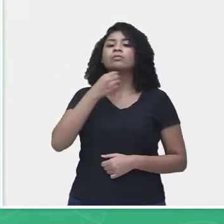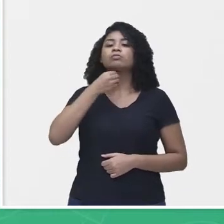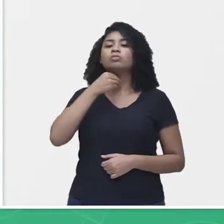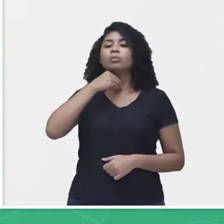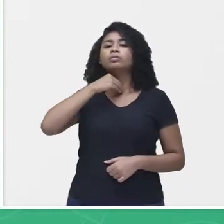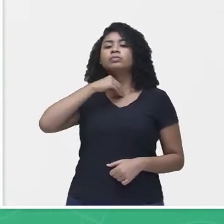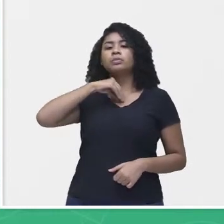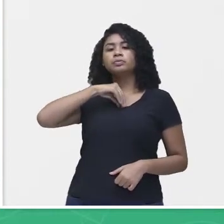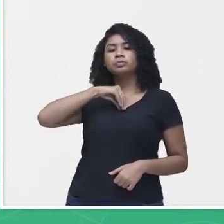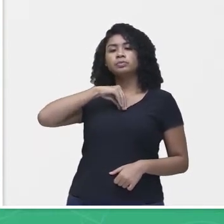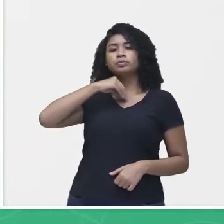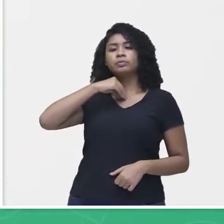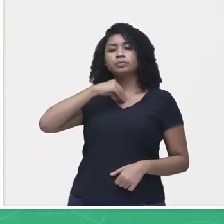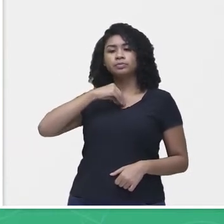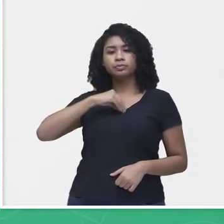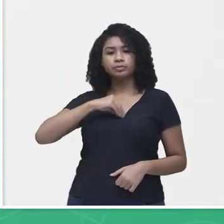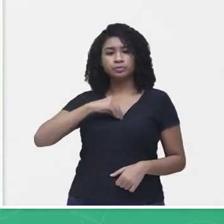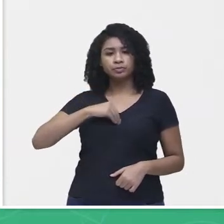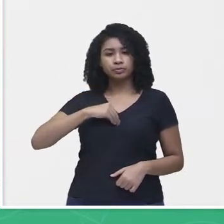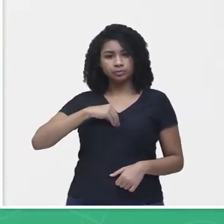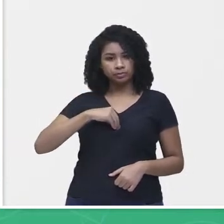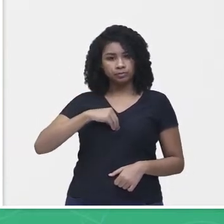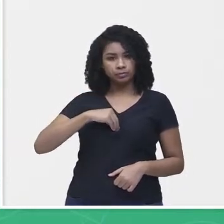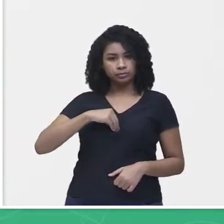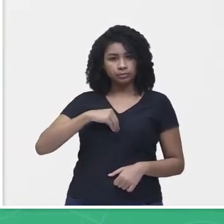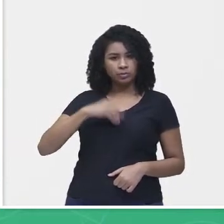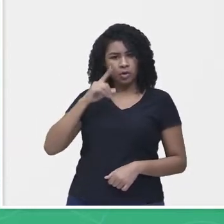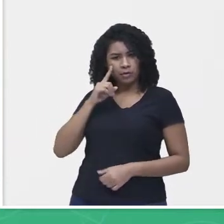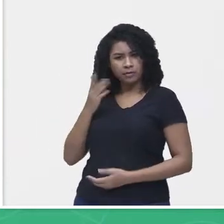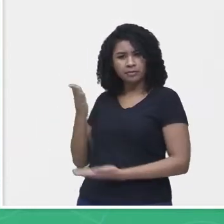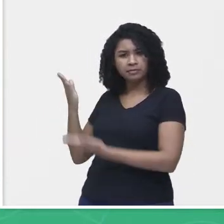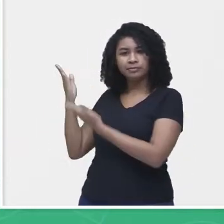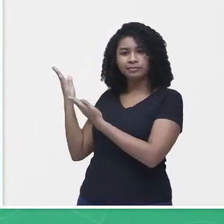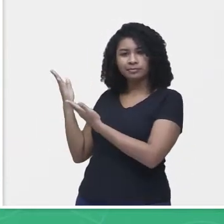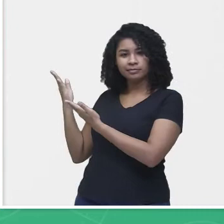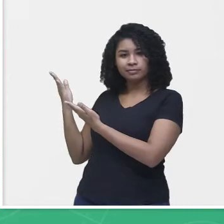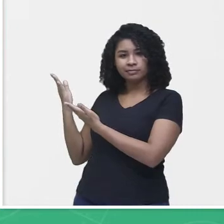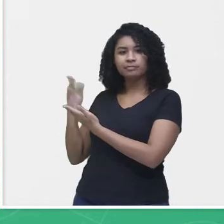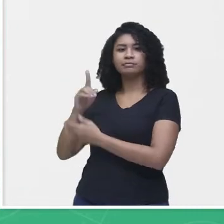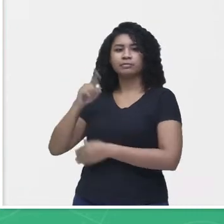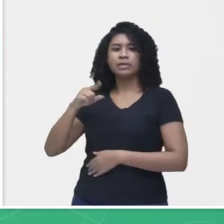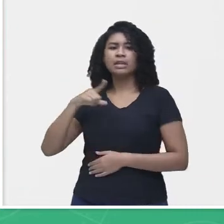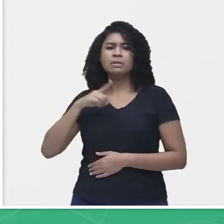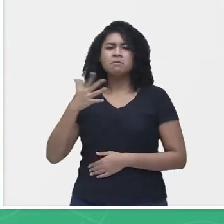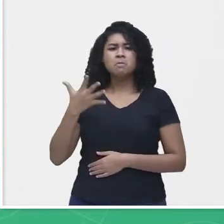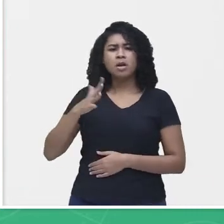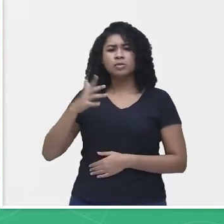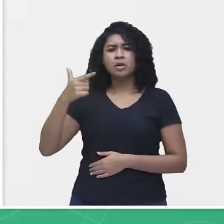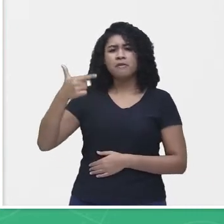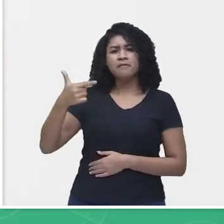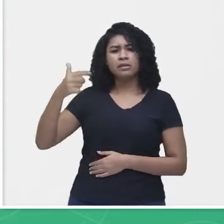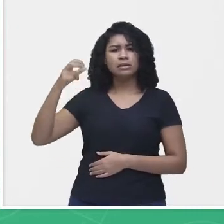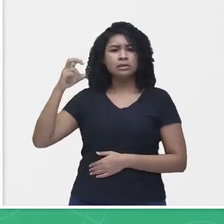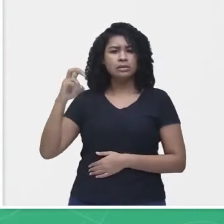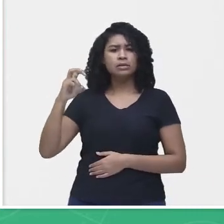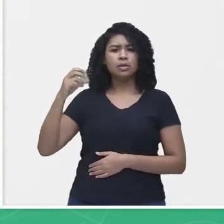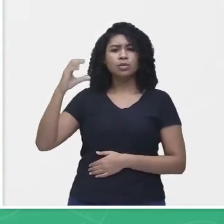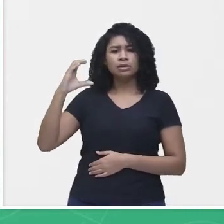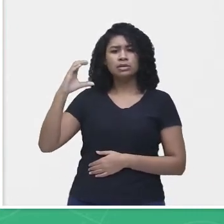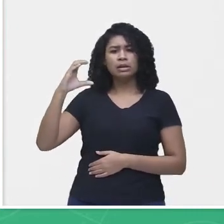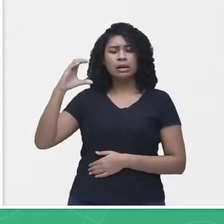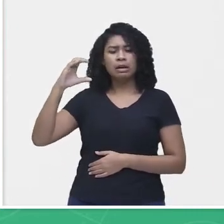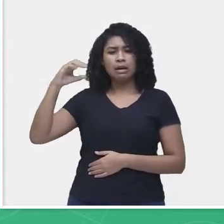o esôfago. E o esôfago é um canal muscular com cerca de 25 centímetros de